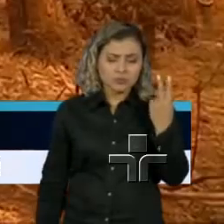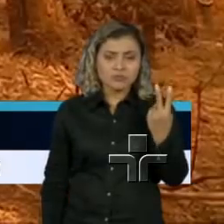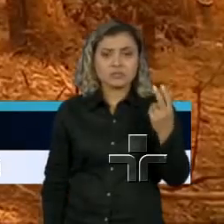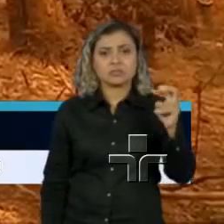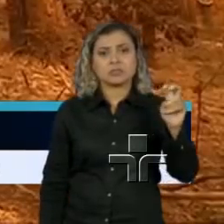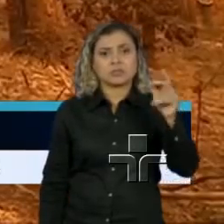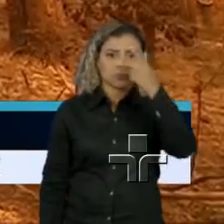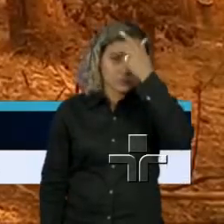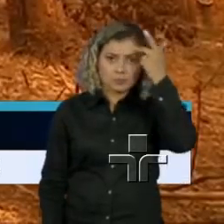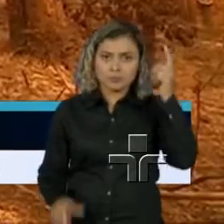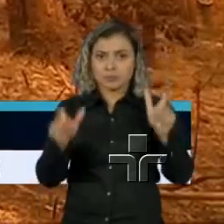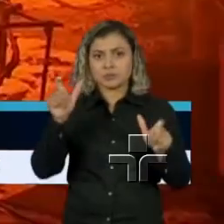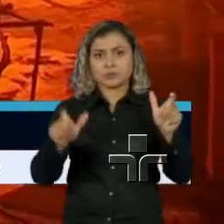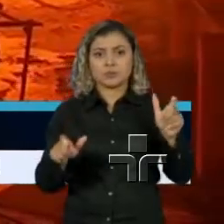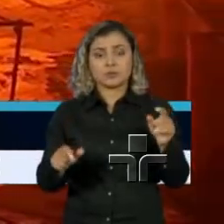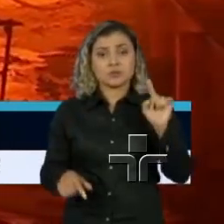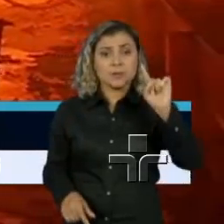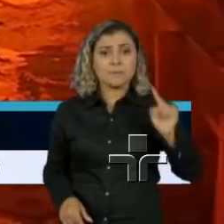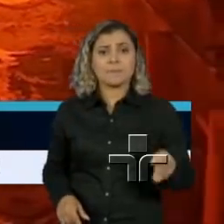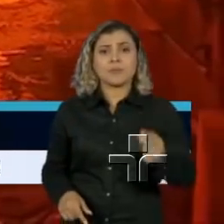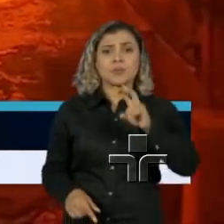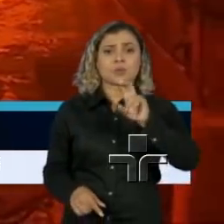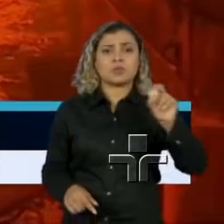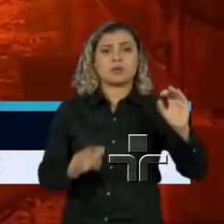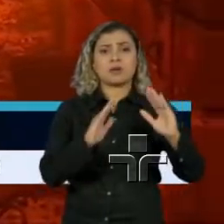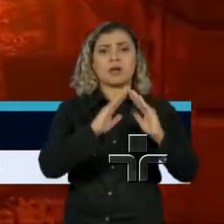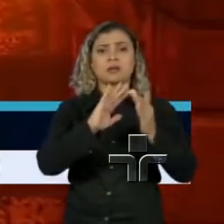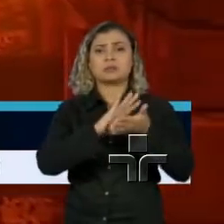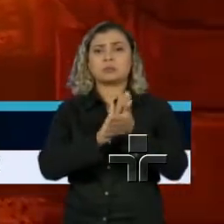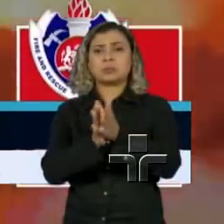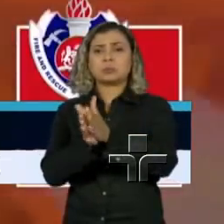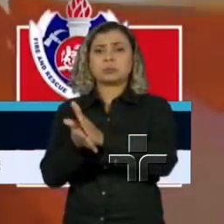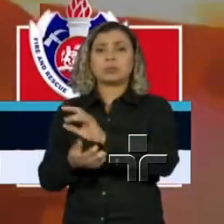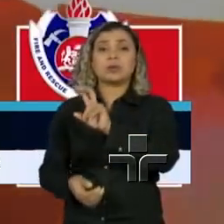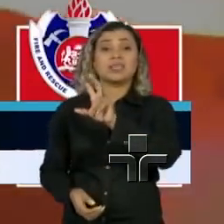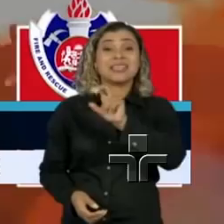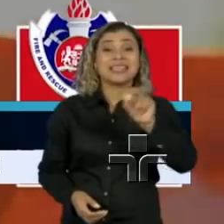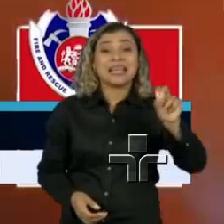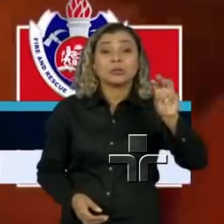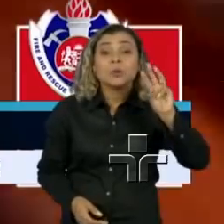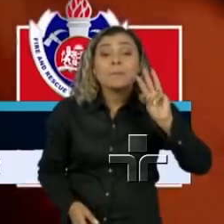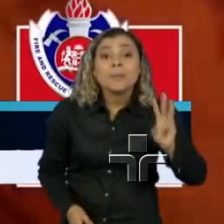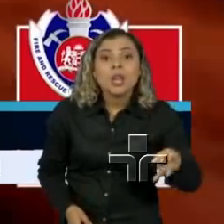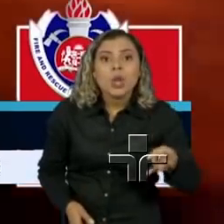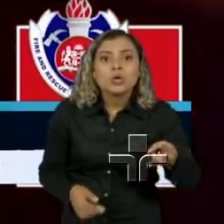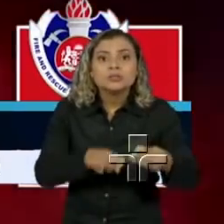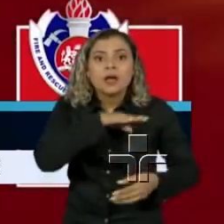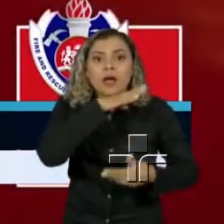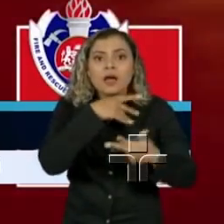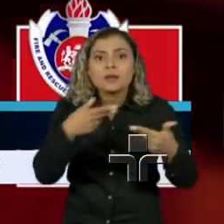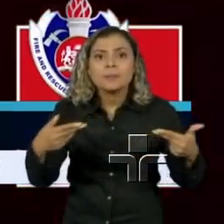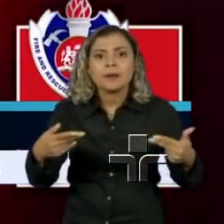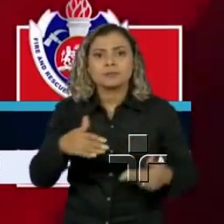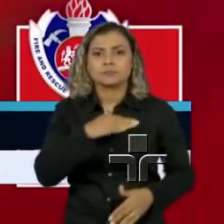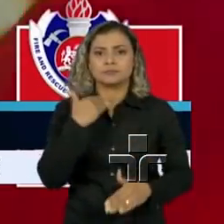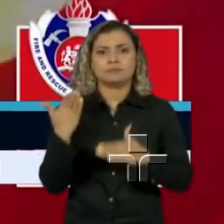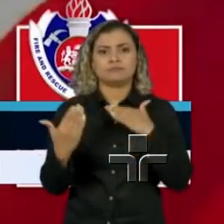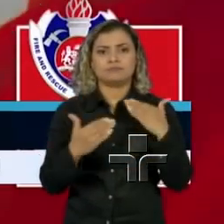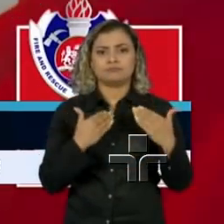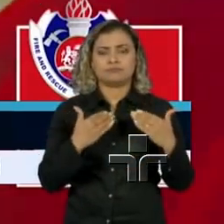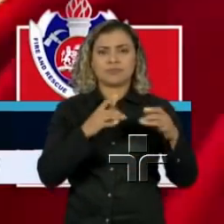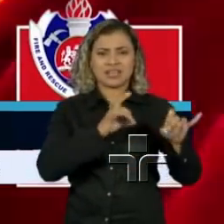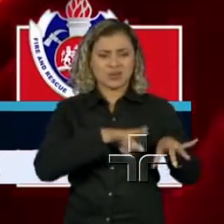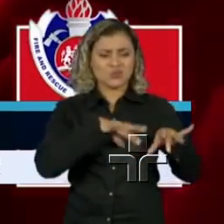25 pessoas. 1.500 casas foram destruídas e 500 milhões de animais morreram. A tragédia australiana